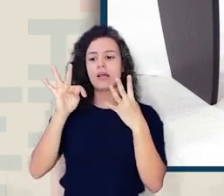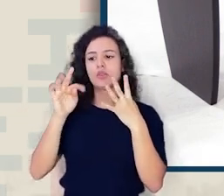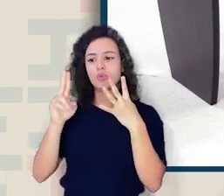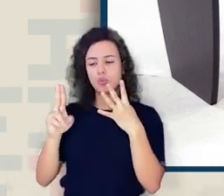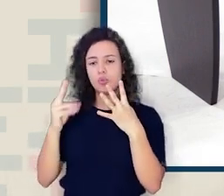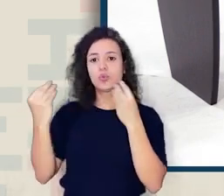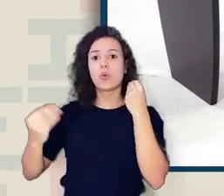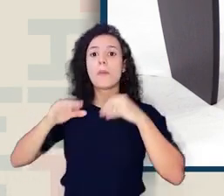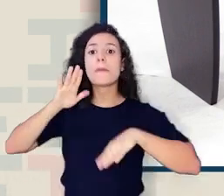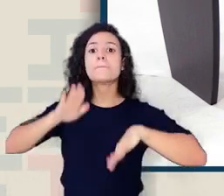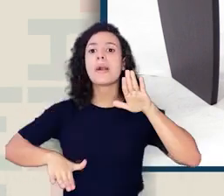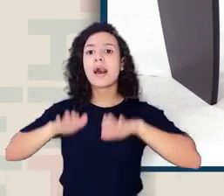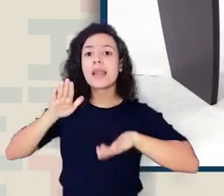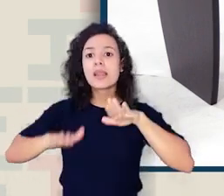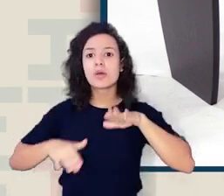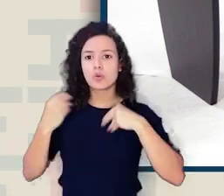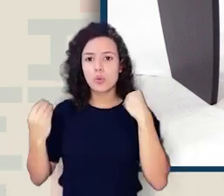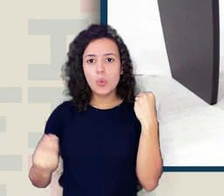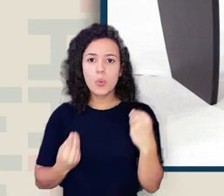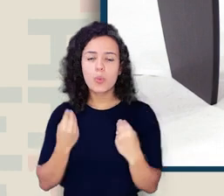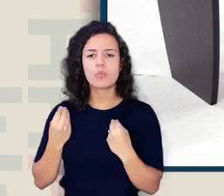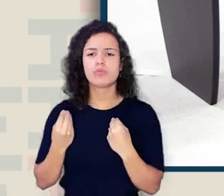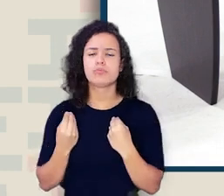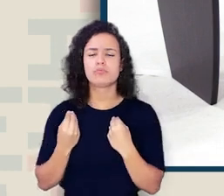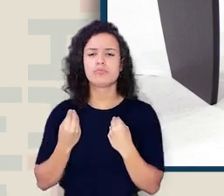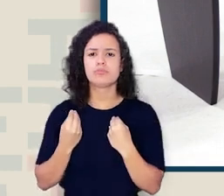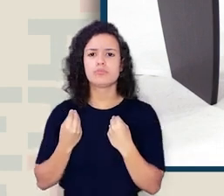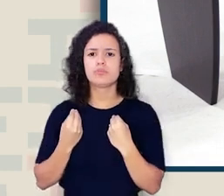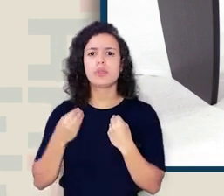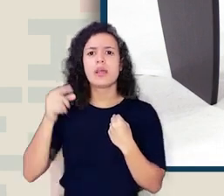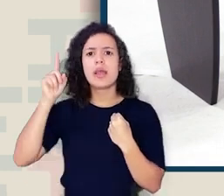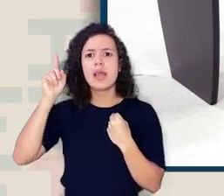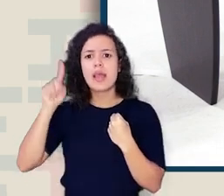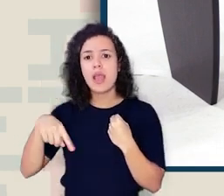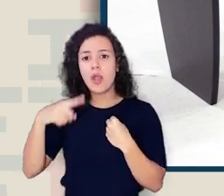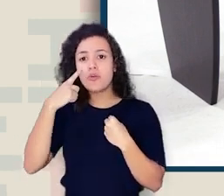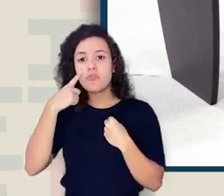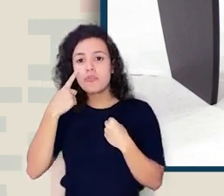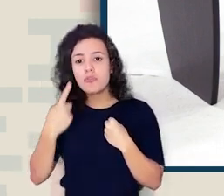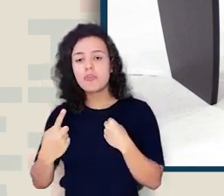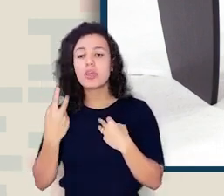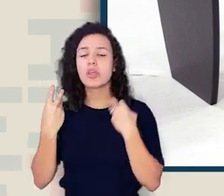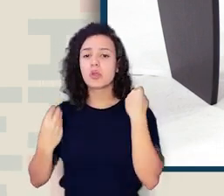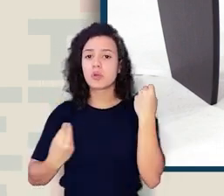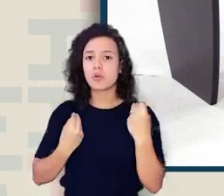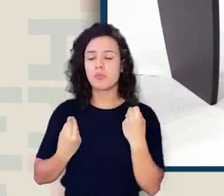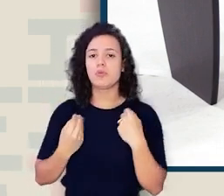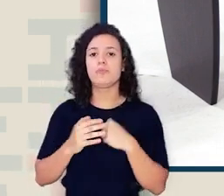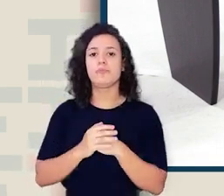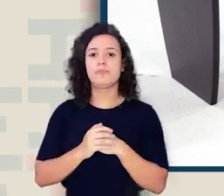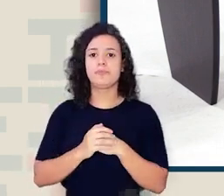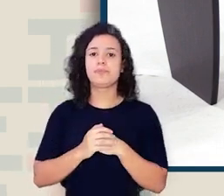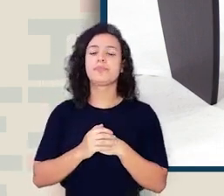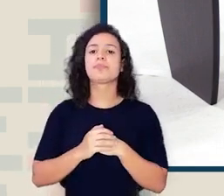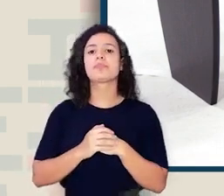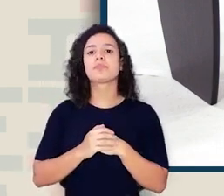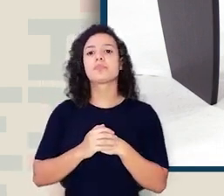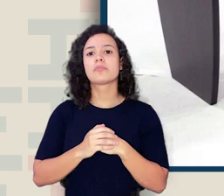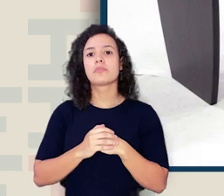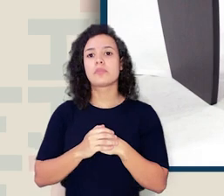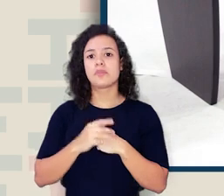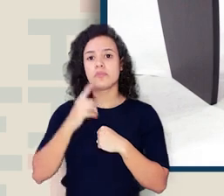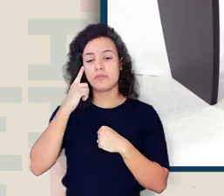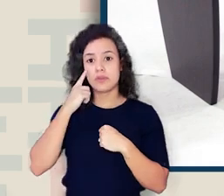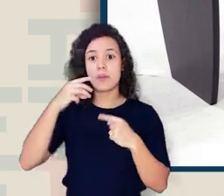maracatu. Como é que isso ficaria no tambor? Uma simulação aqui de como seria numa conga,